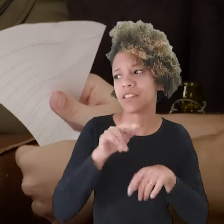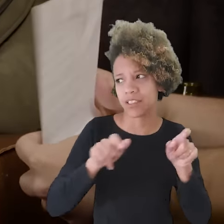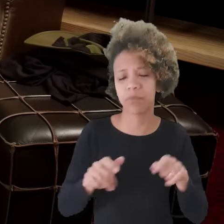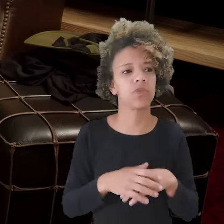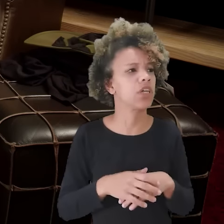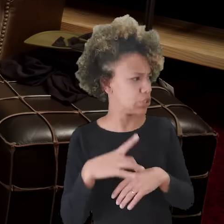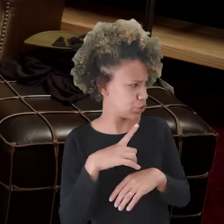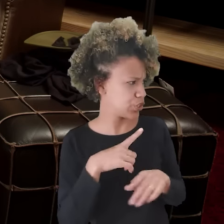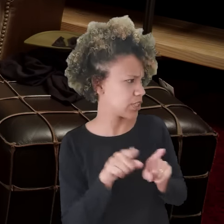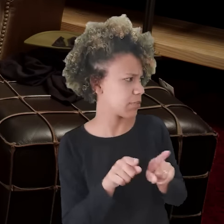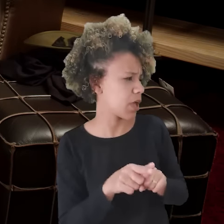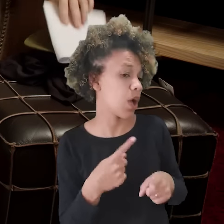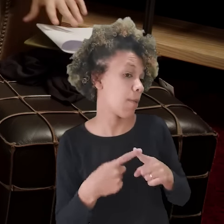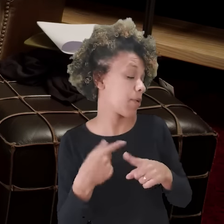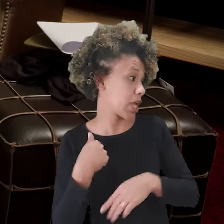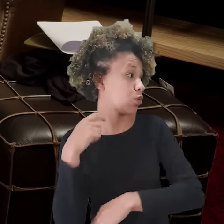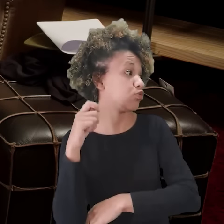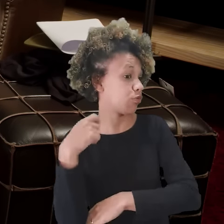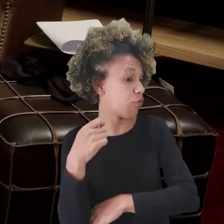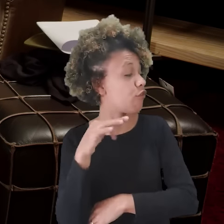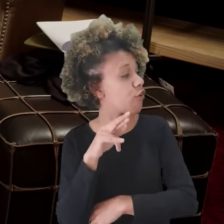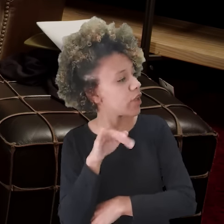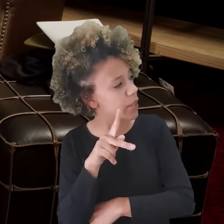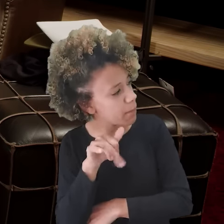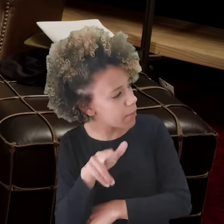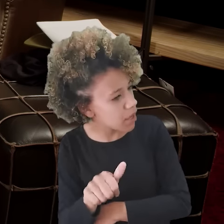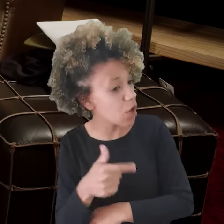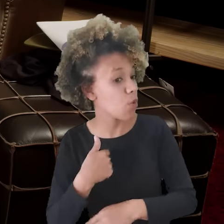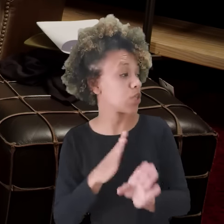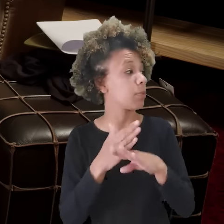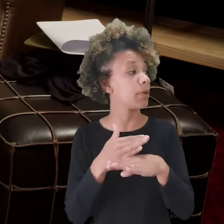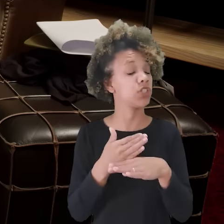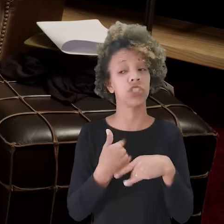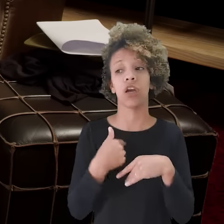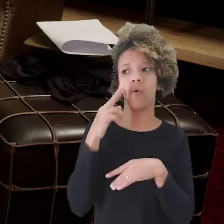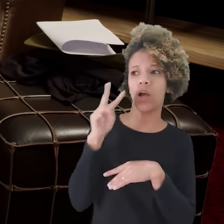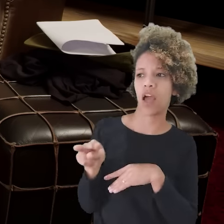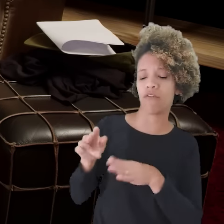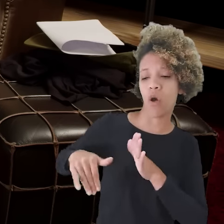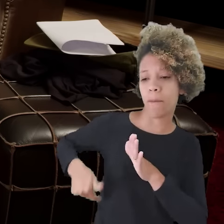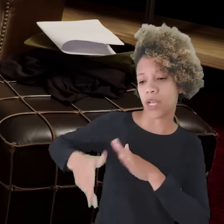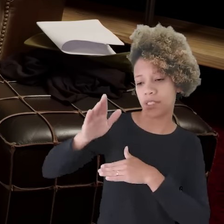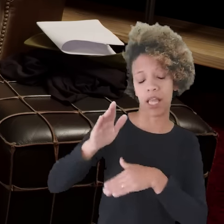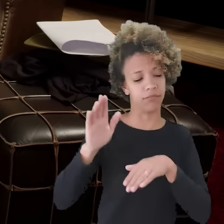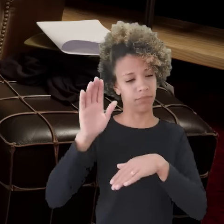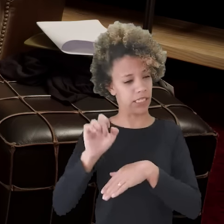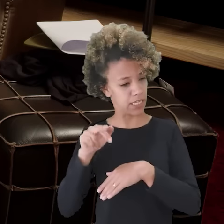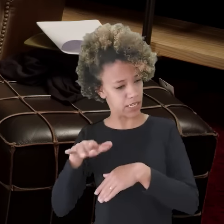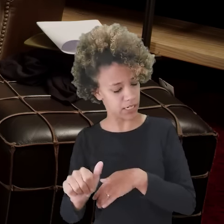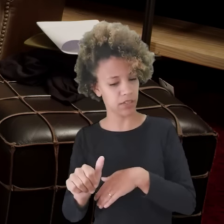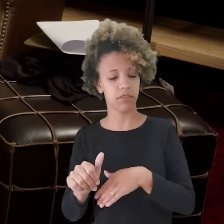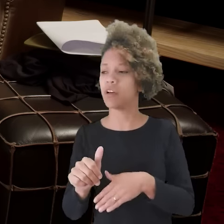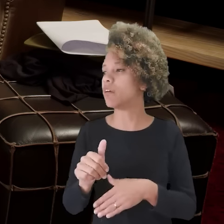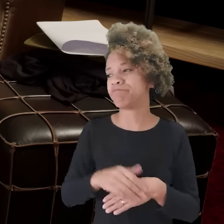das pessoas quando me perdi a minha Esse é o mar aumenta aqui na minha esquerda eu tô ligado exato todo eu você